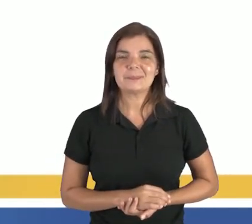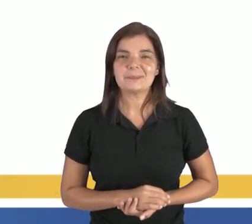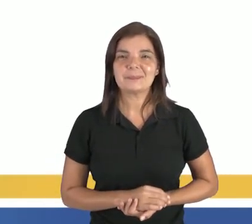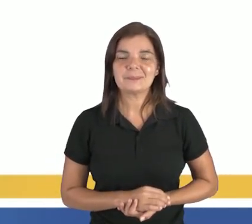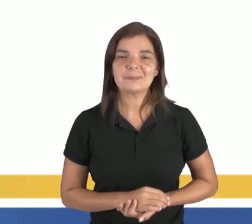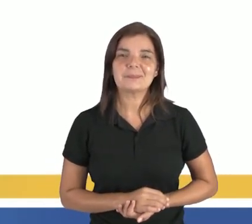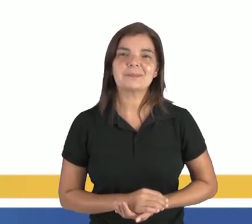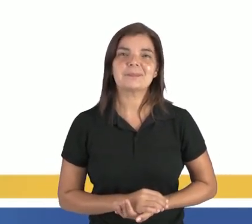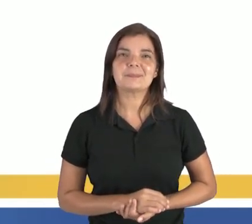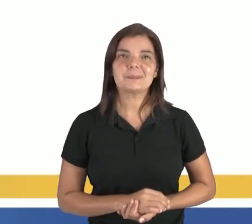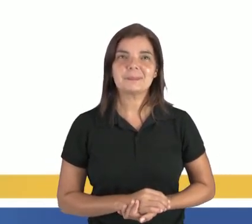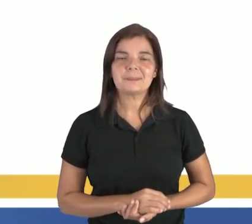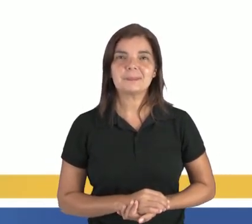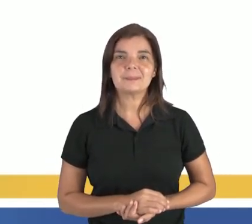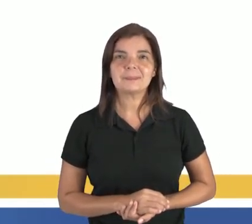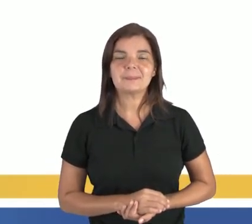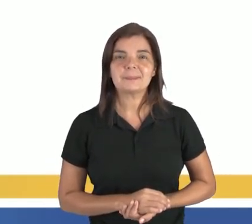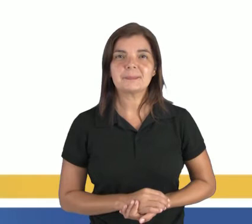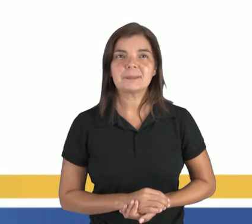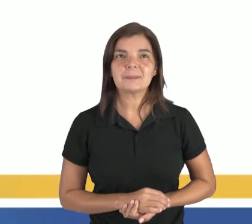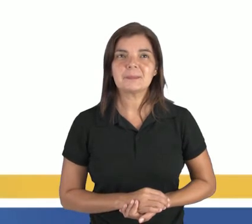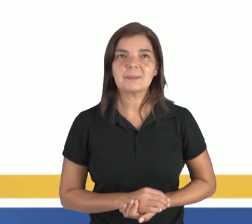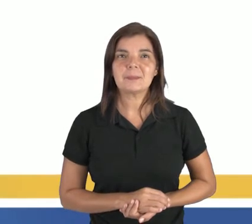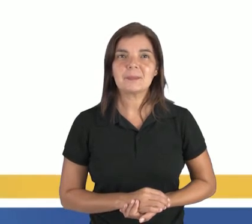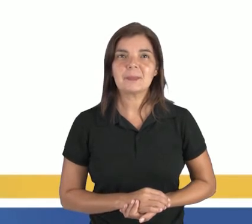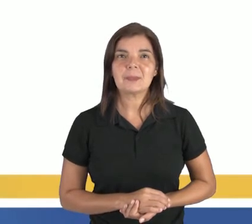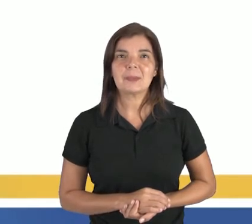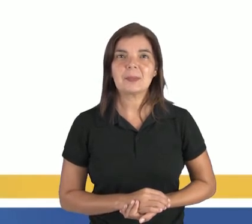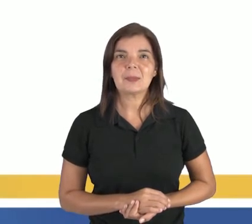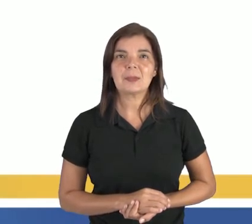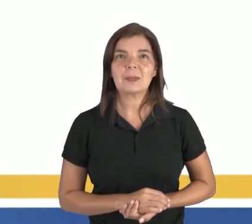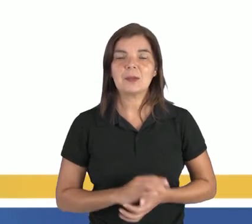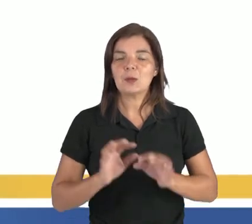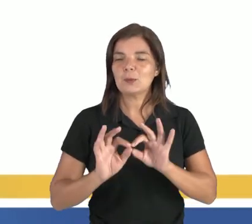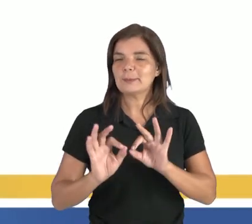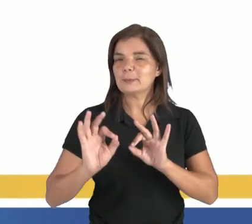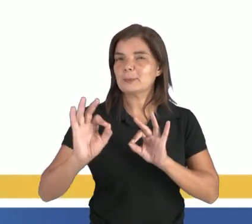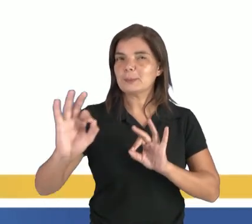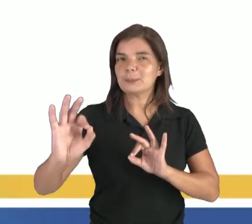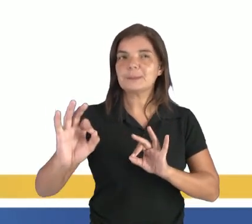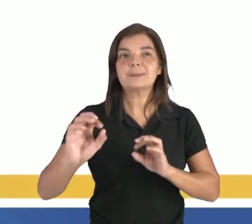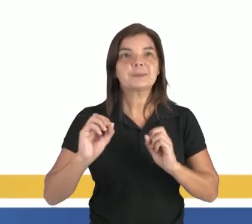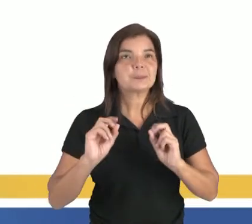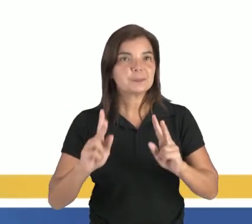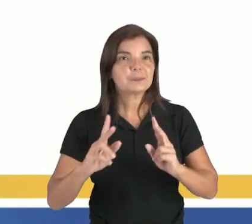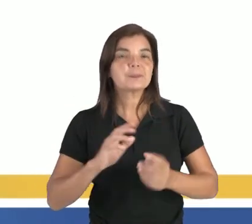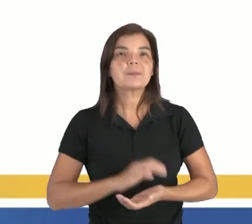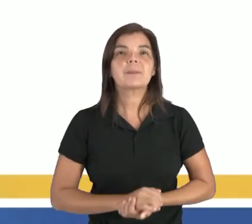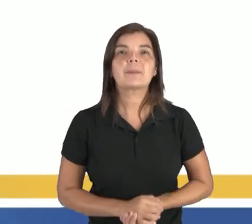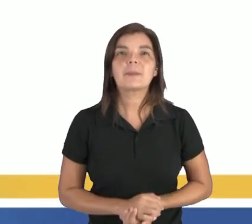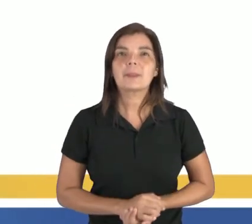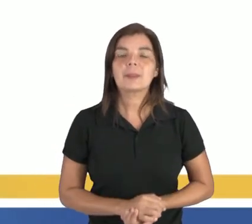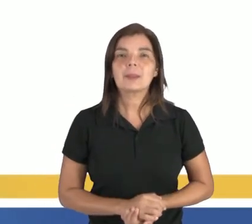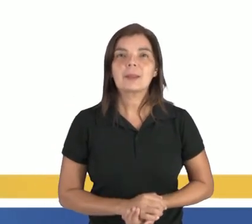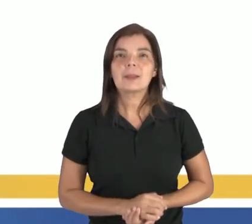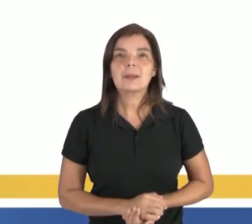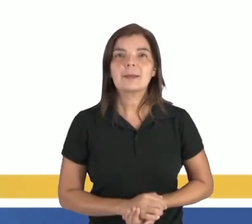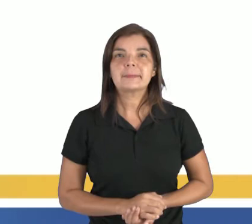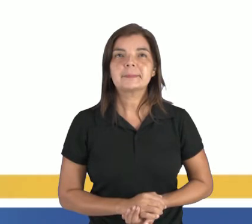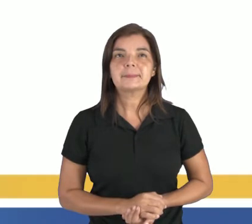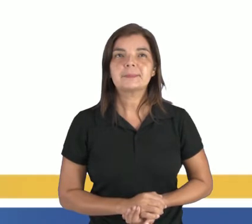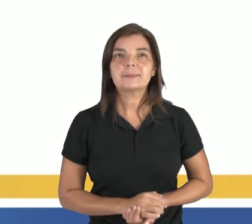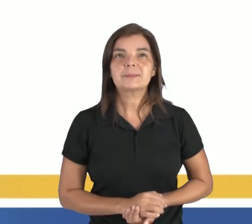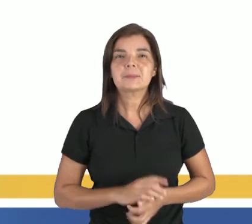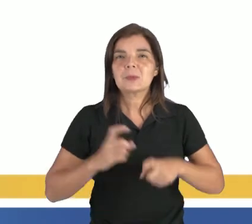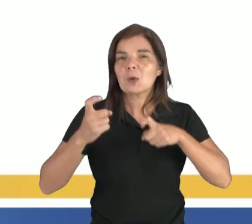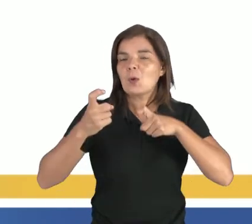é bem longe, muito longe da minha. Too far from mine, ok? The doctors